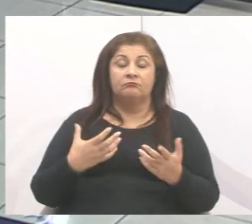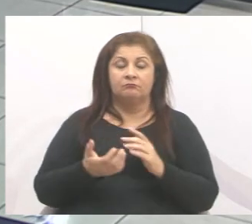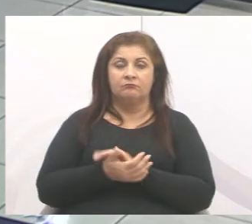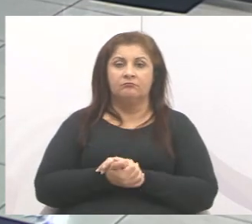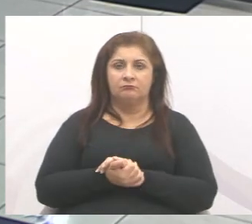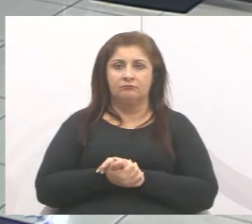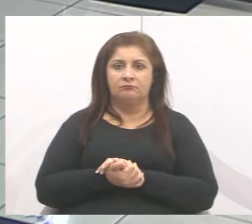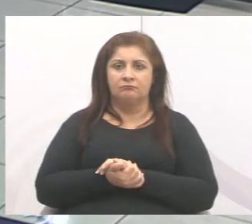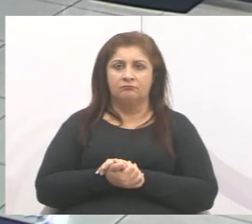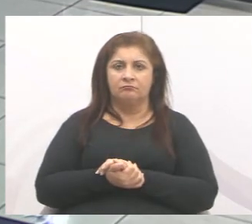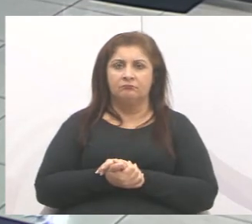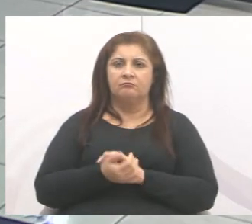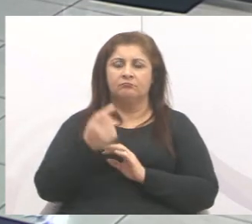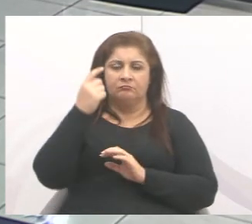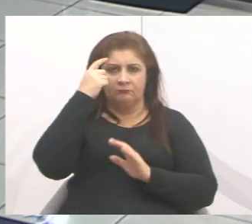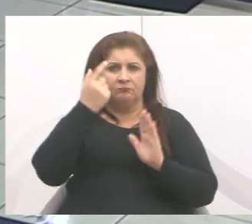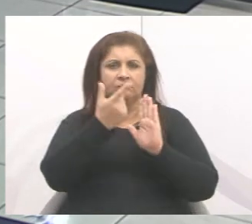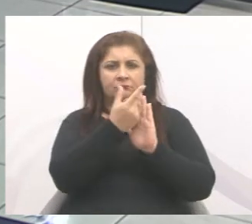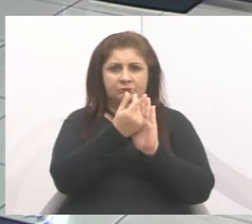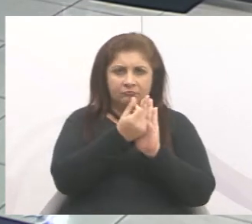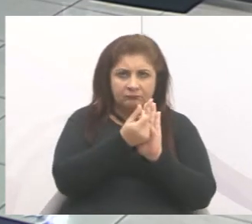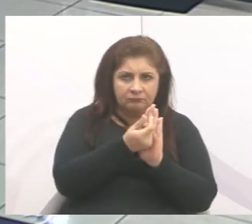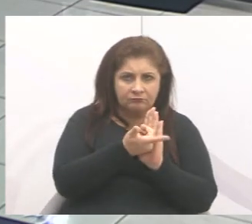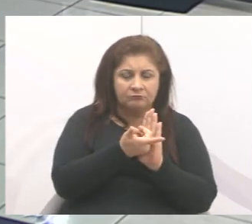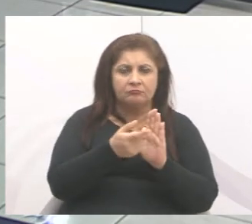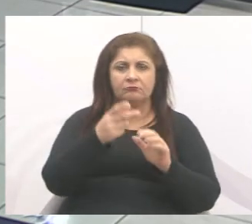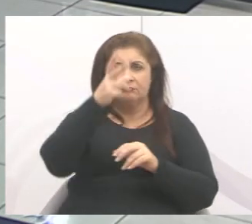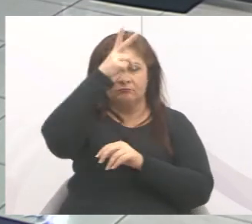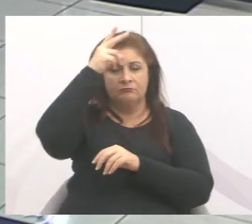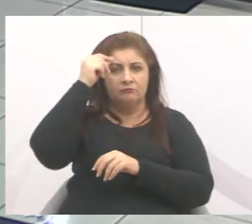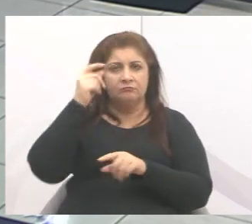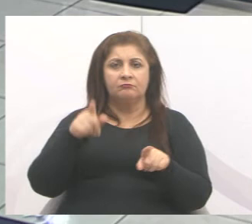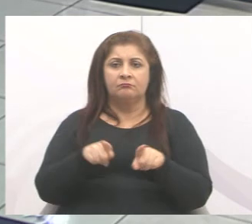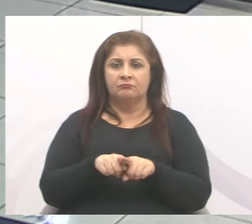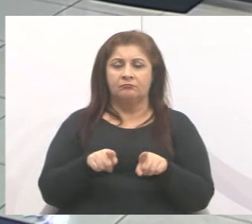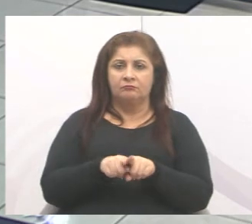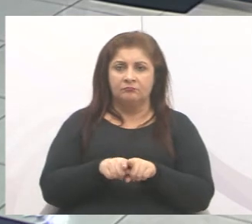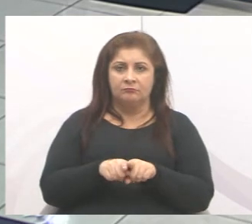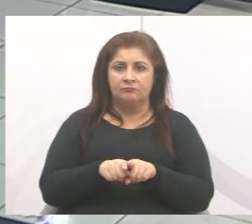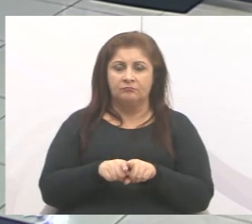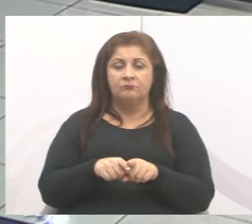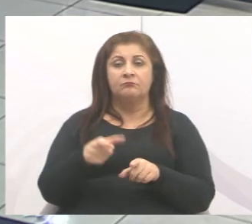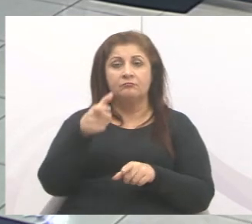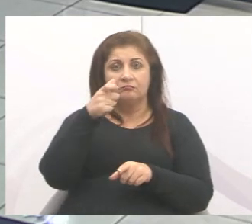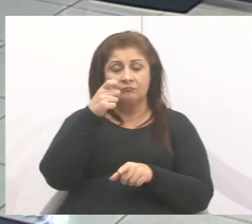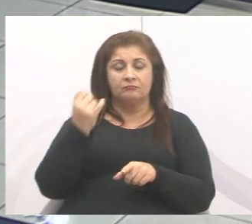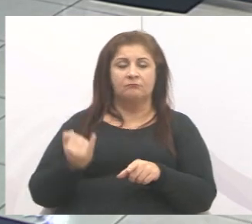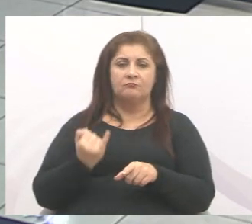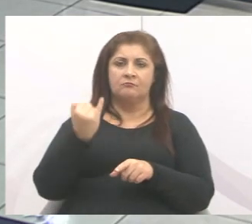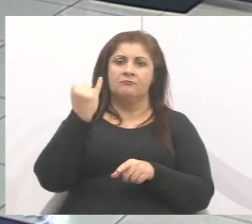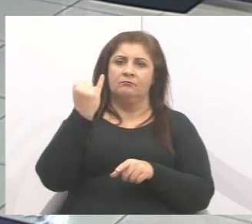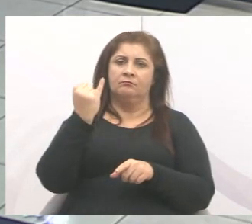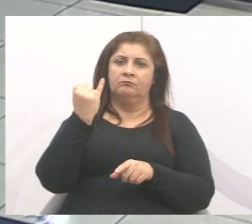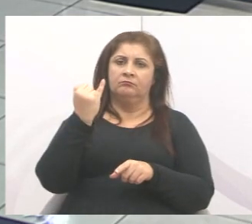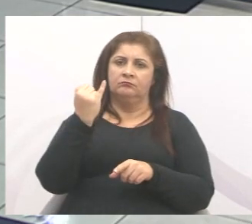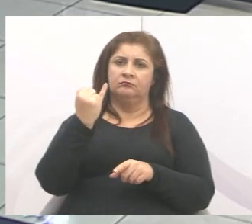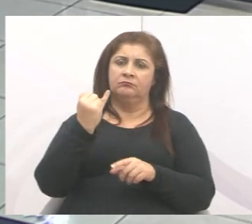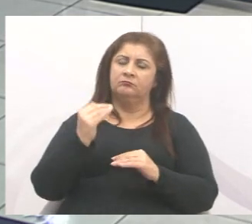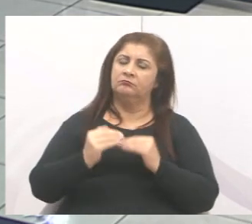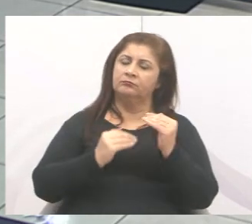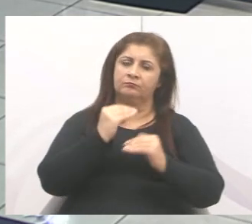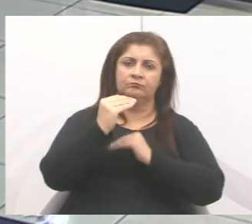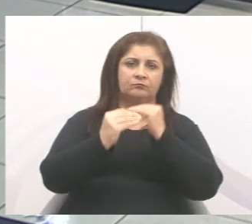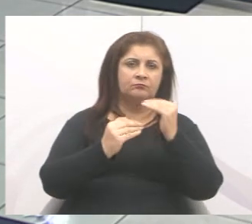tanto do ponto de vista orçamentário, de caber no orçamento da Prefeitura, quanto também de valorizar essa carreira que tem um